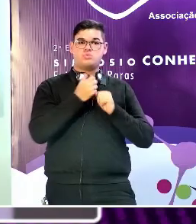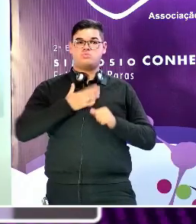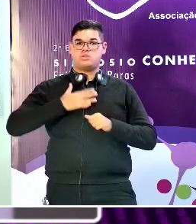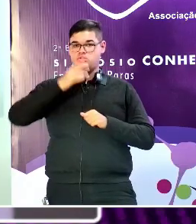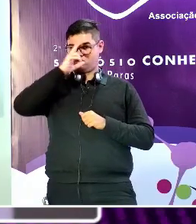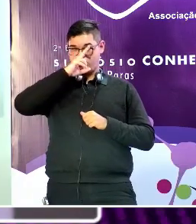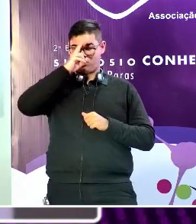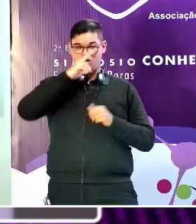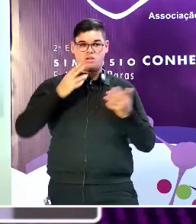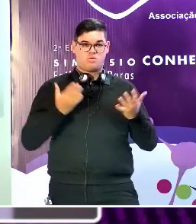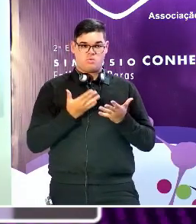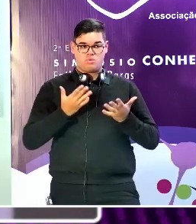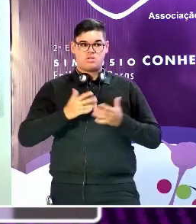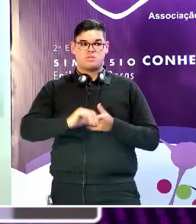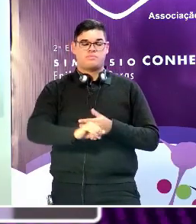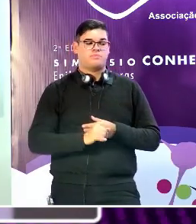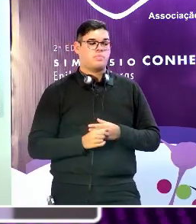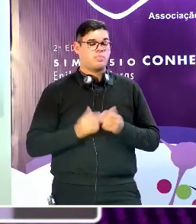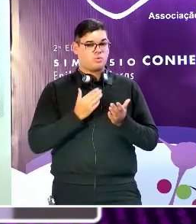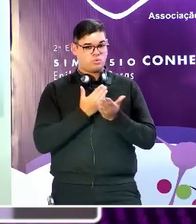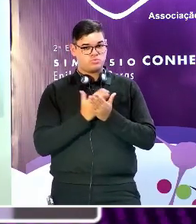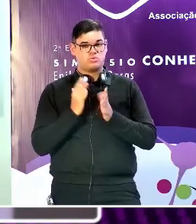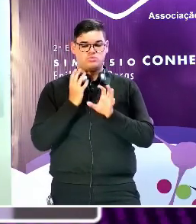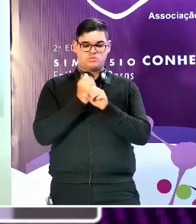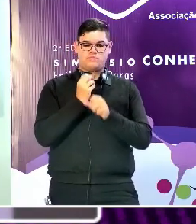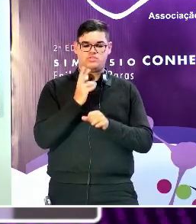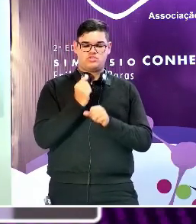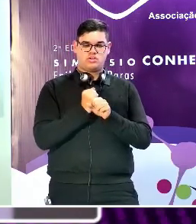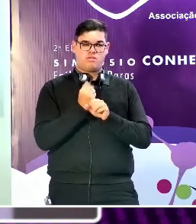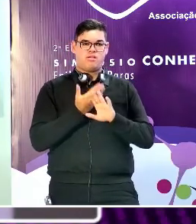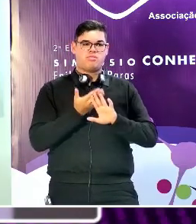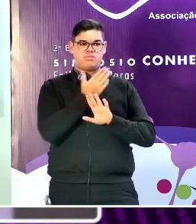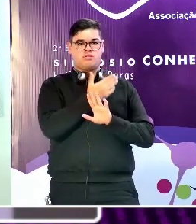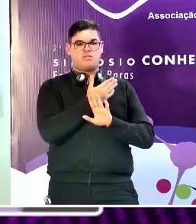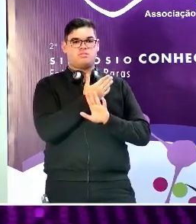história que começou há 20 anos atrás, tá bom?